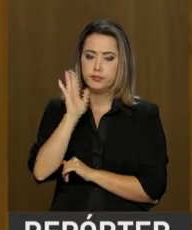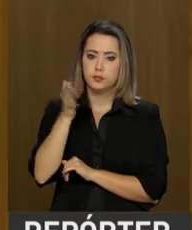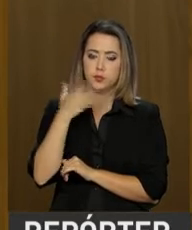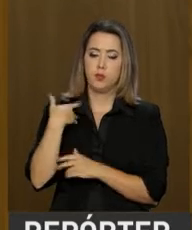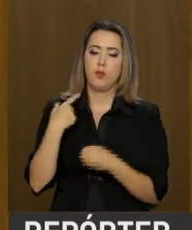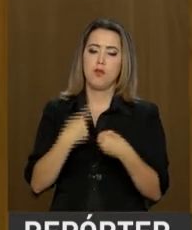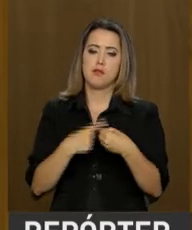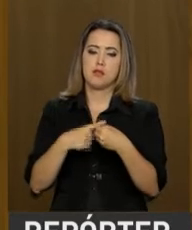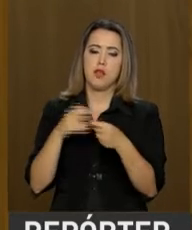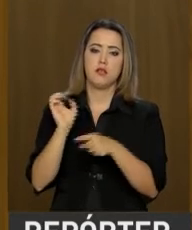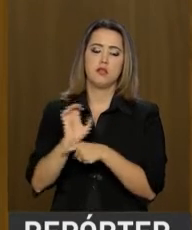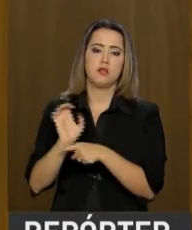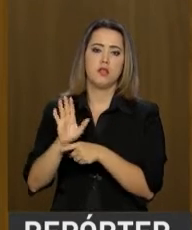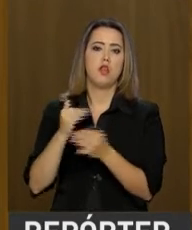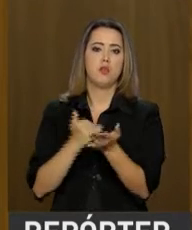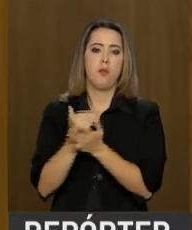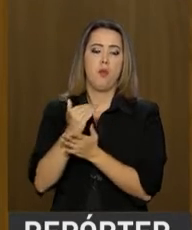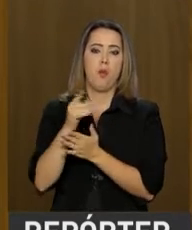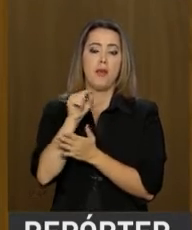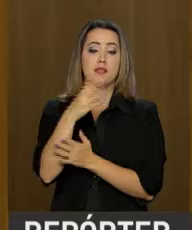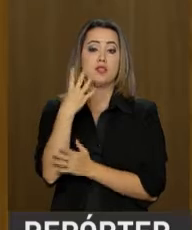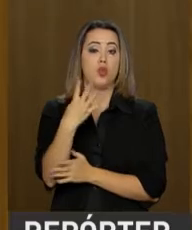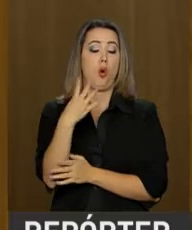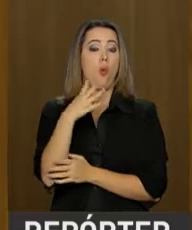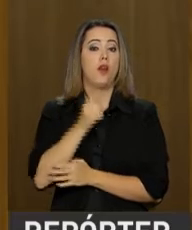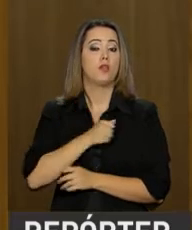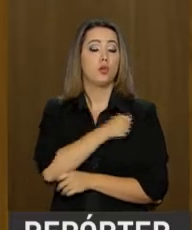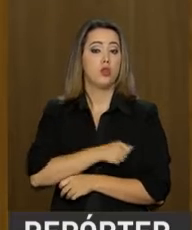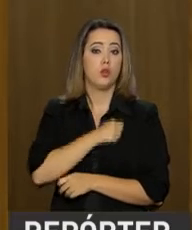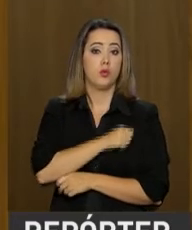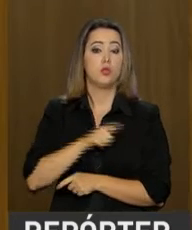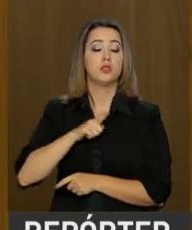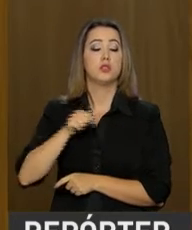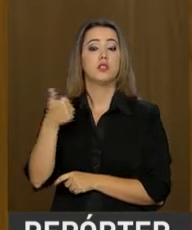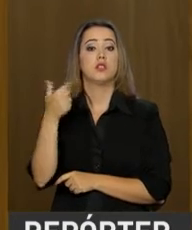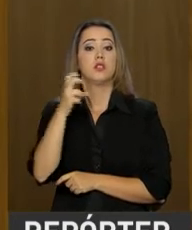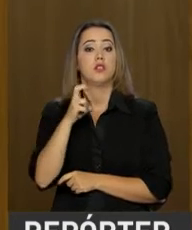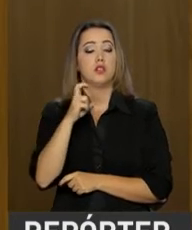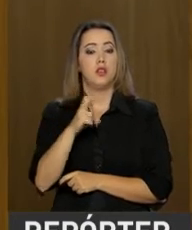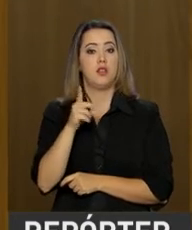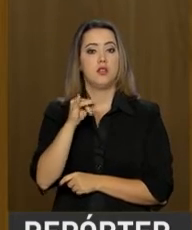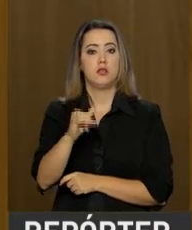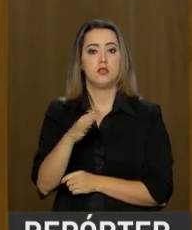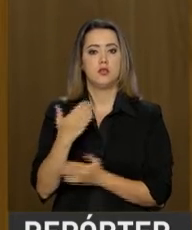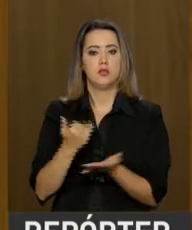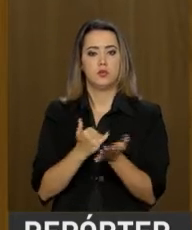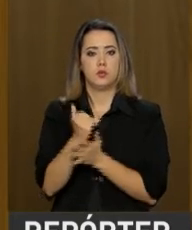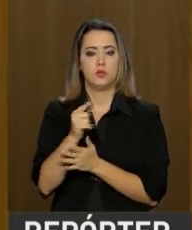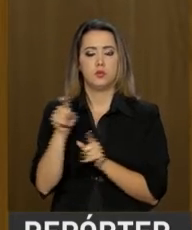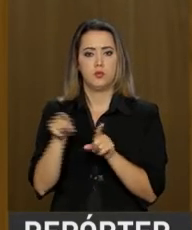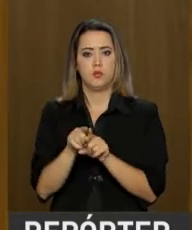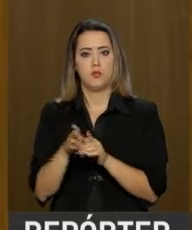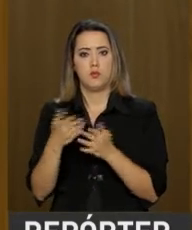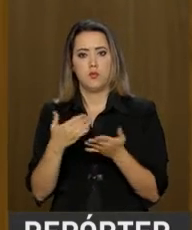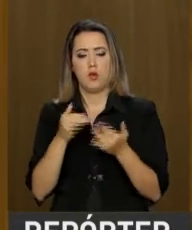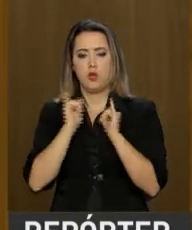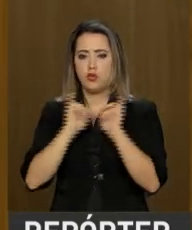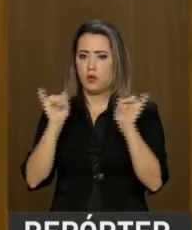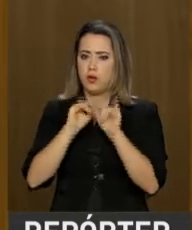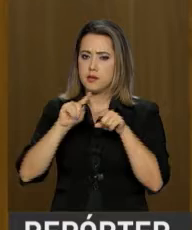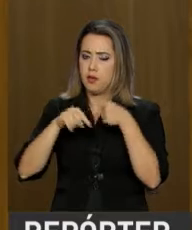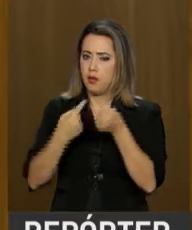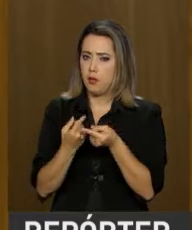a partir do dia 4 de agosto portanto teremos 15 dias do edital em fase de divulgação